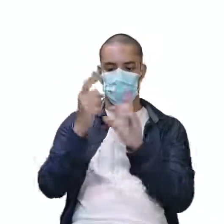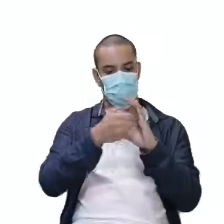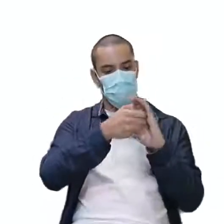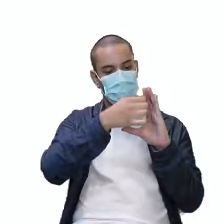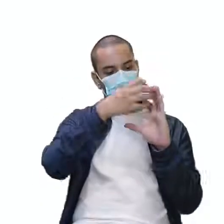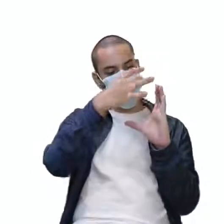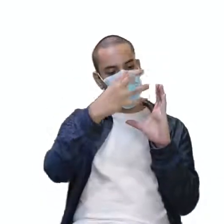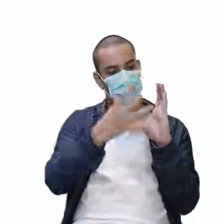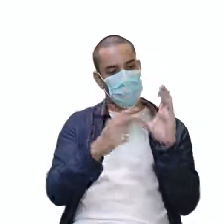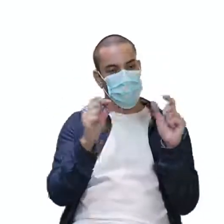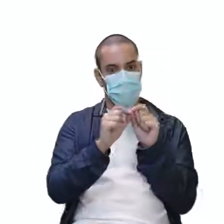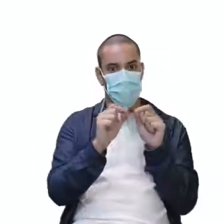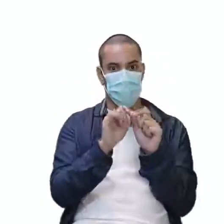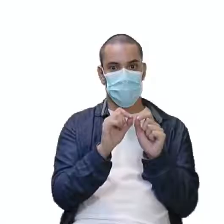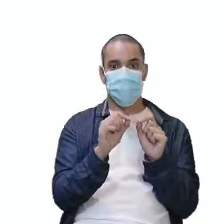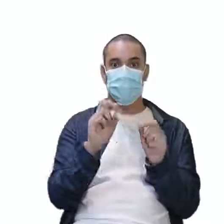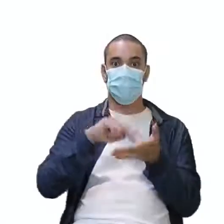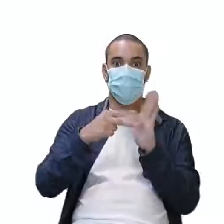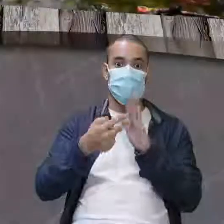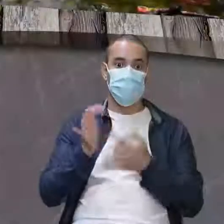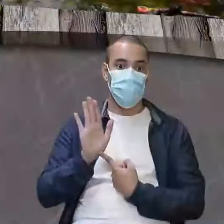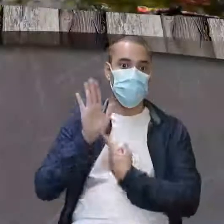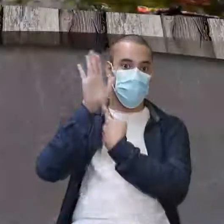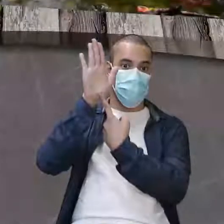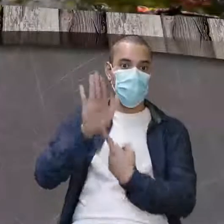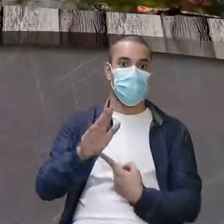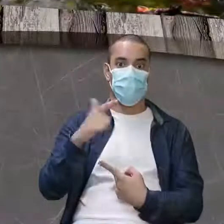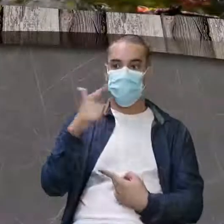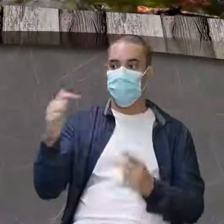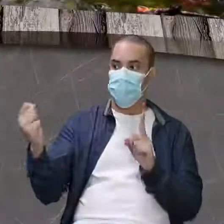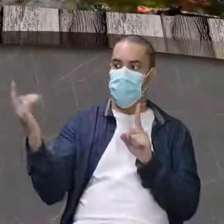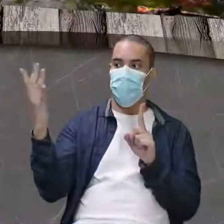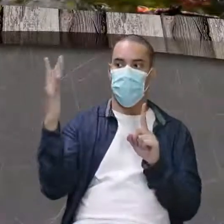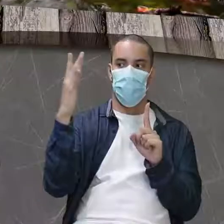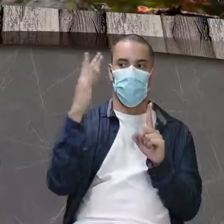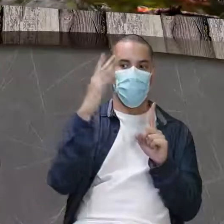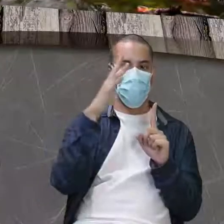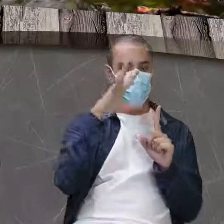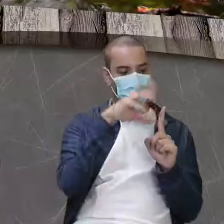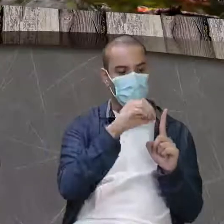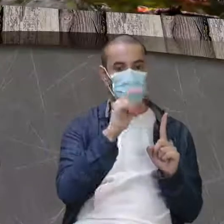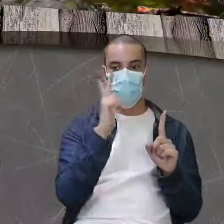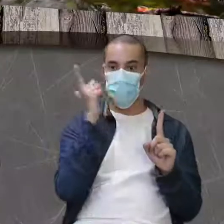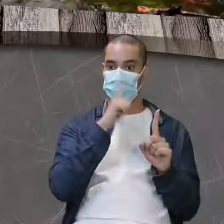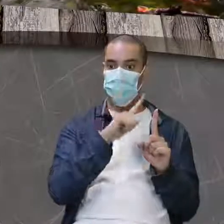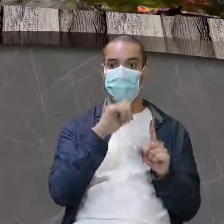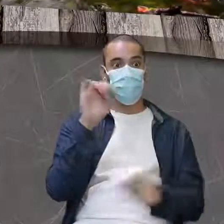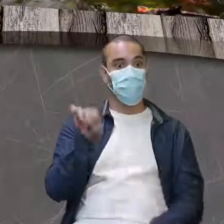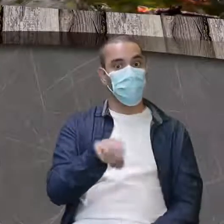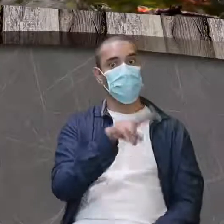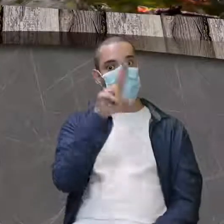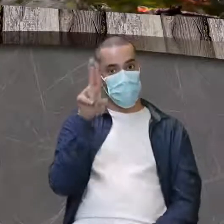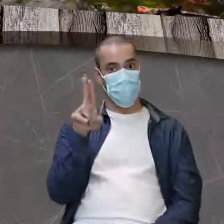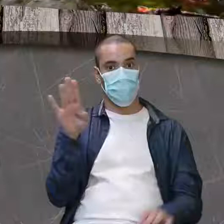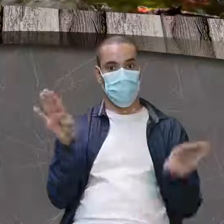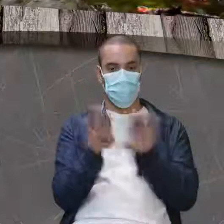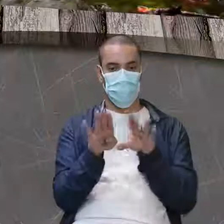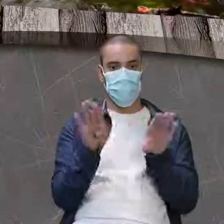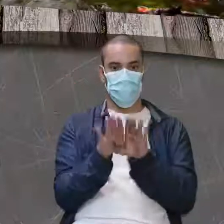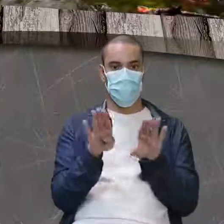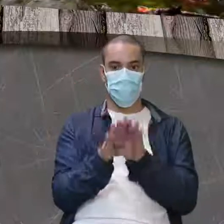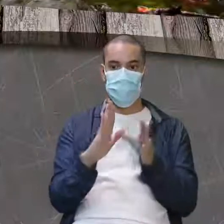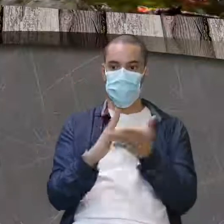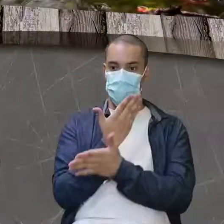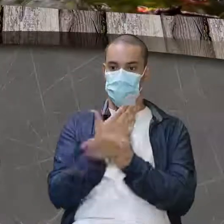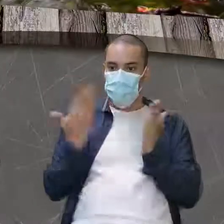fazer aquele rastro, para sinalizar para os demais virem também em busca desse alimento. Ou pode ser que algum